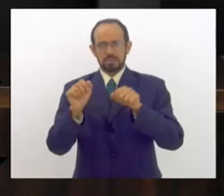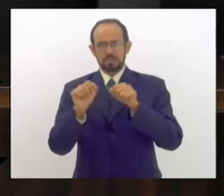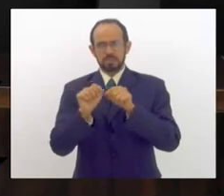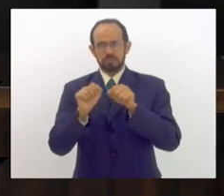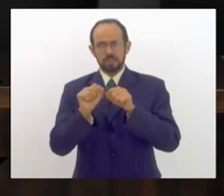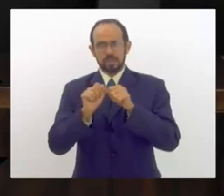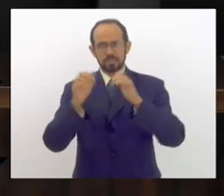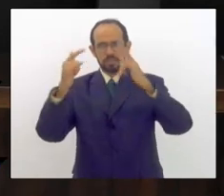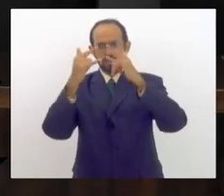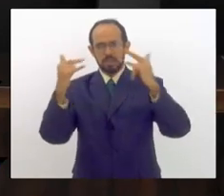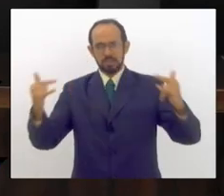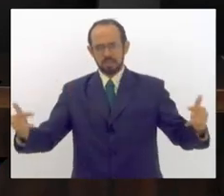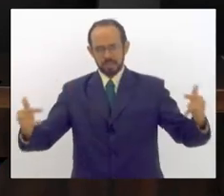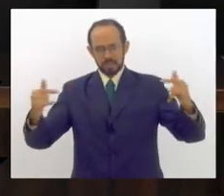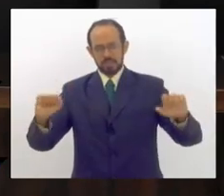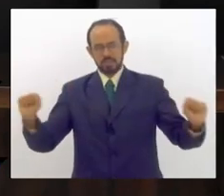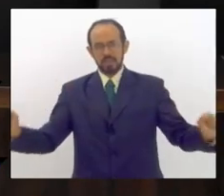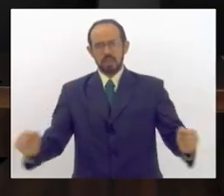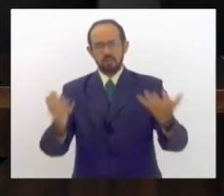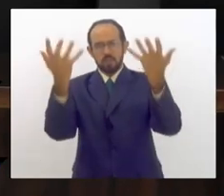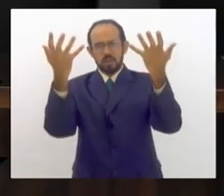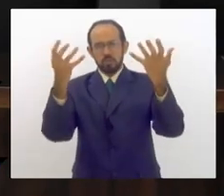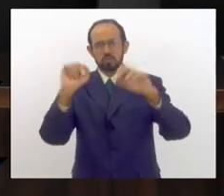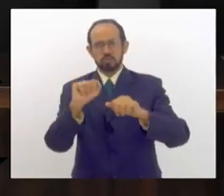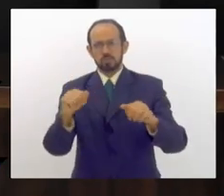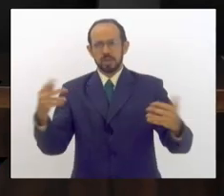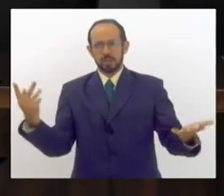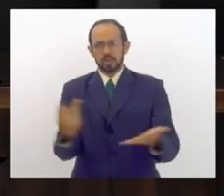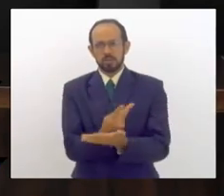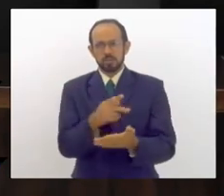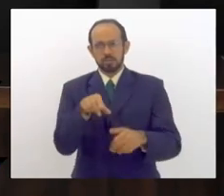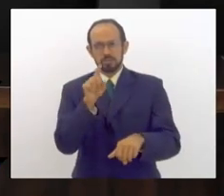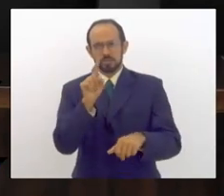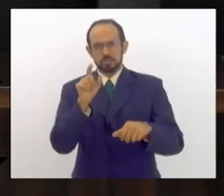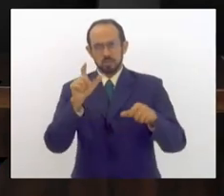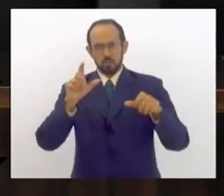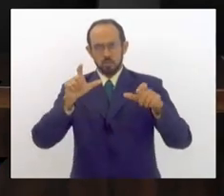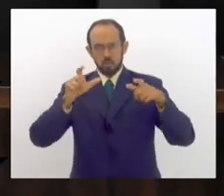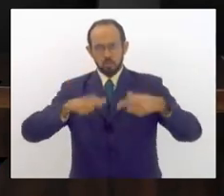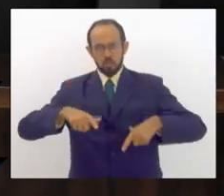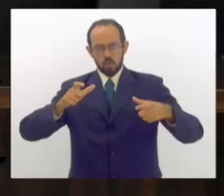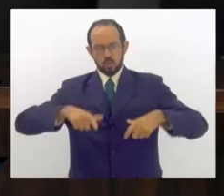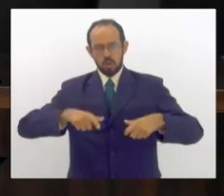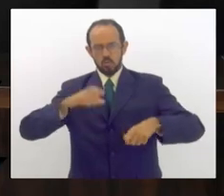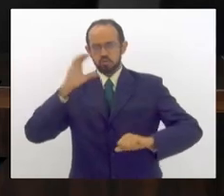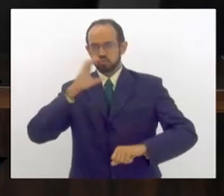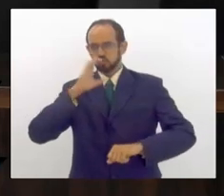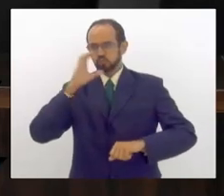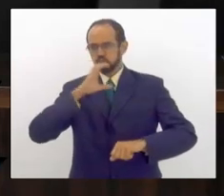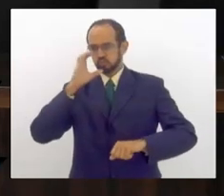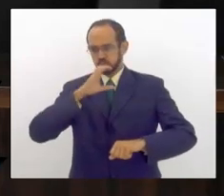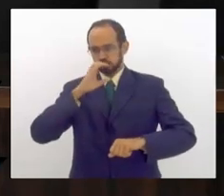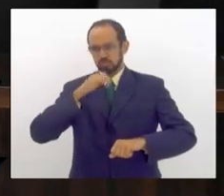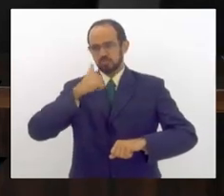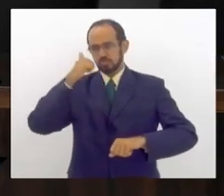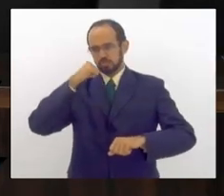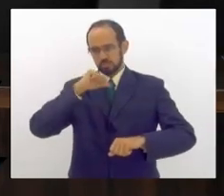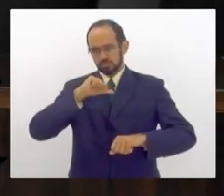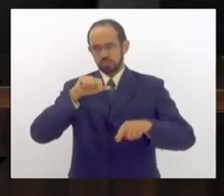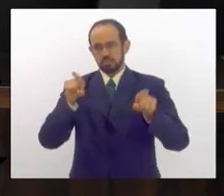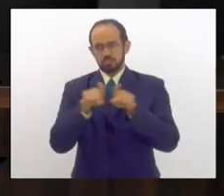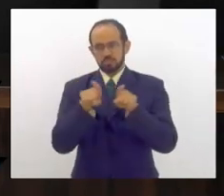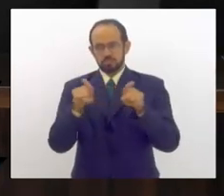colocadas em grandes eventos e seja ali um lugar de socorro para essas mulheres, para